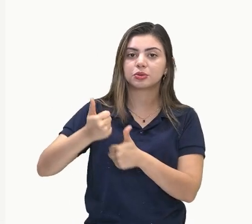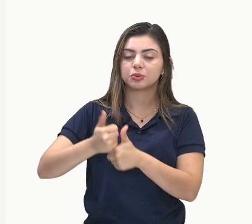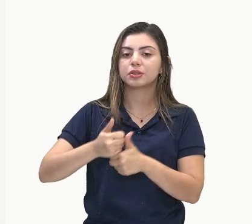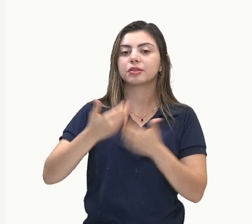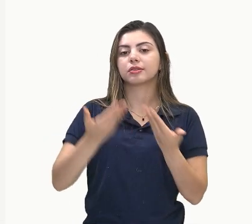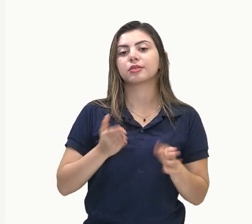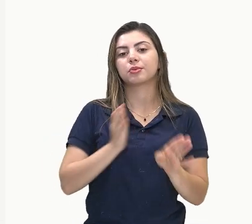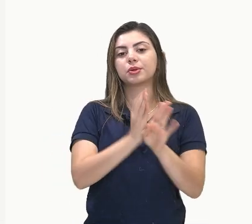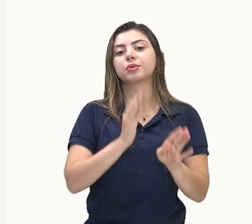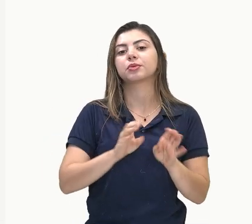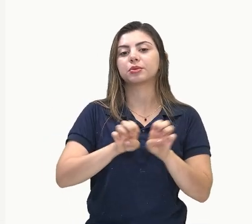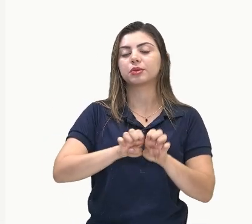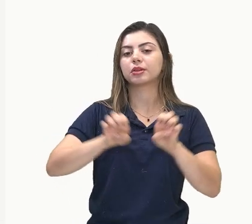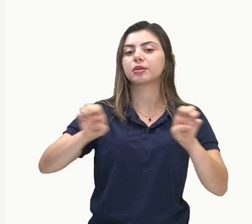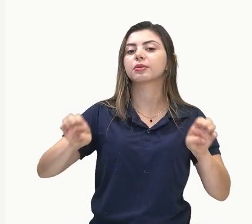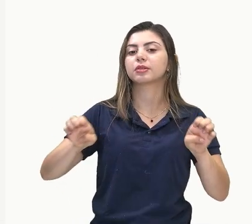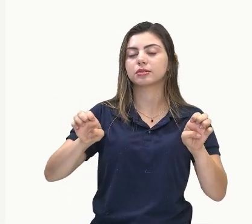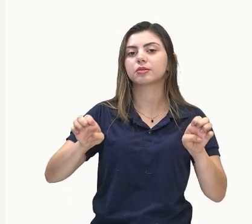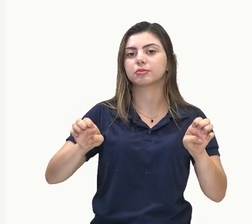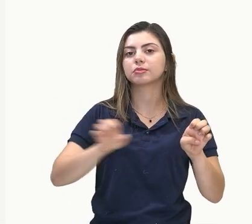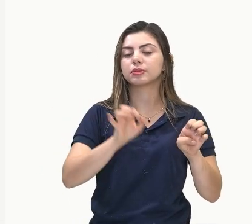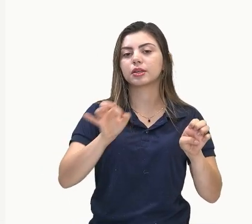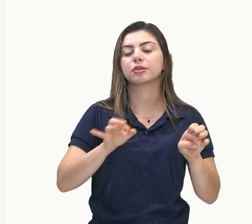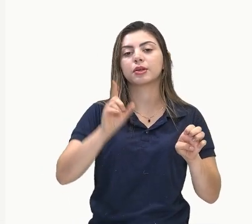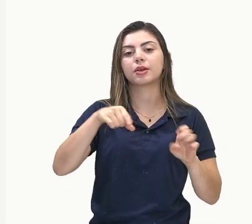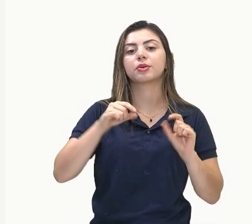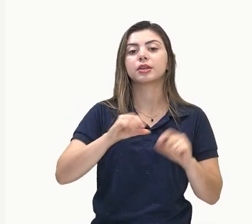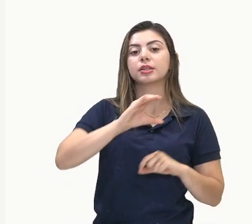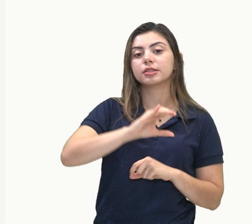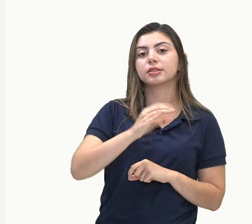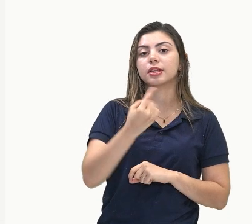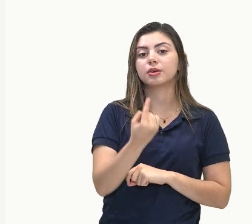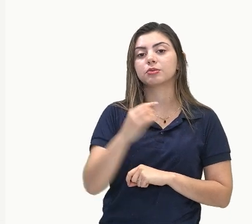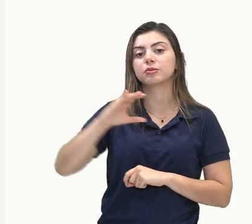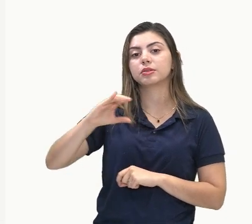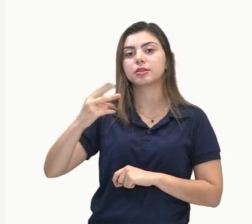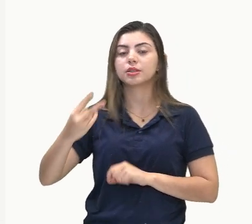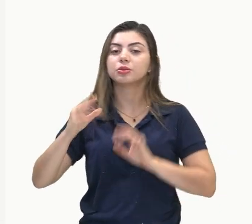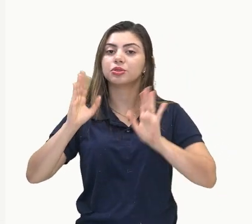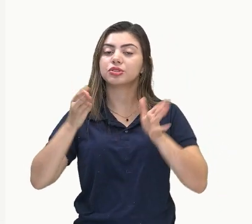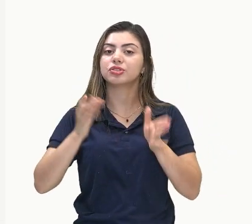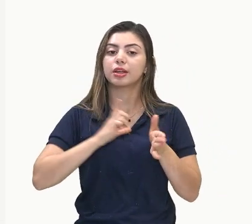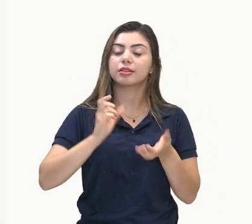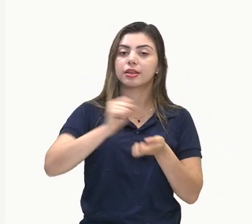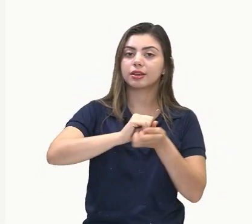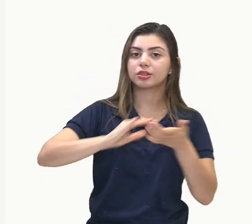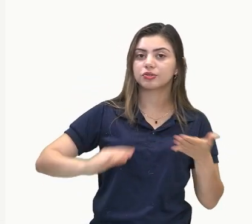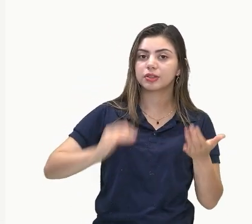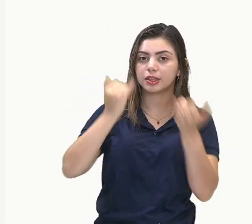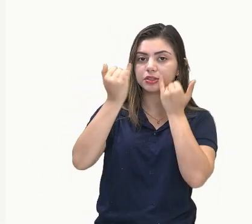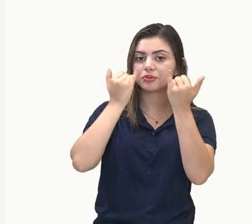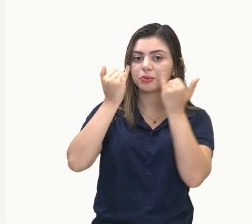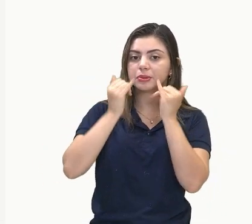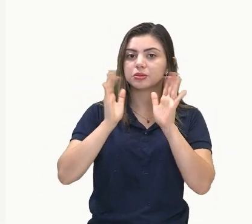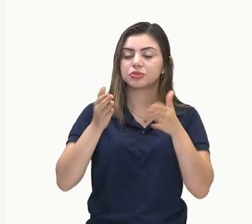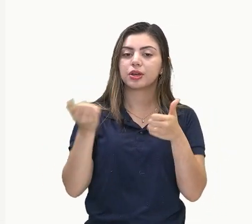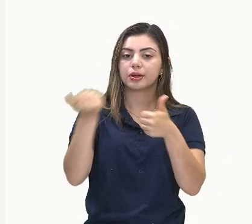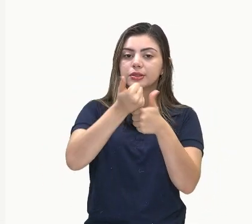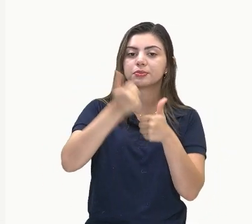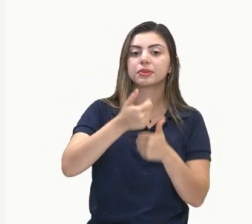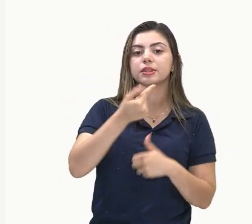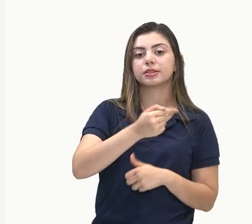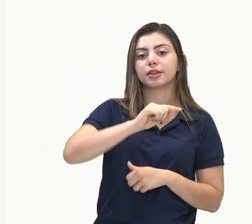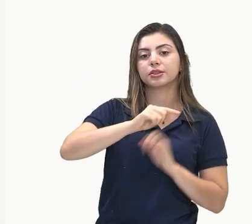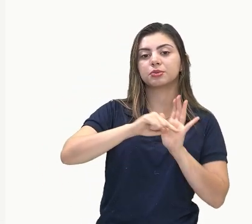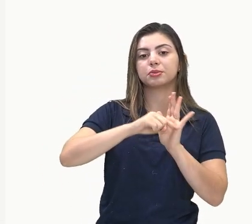do problema, que são as coordenadas do centro dessa circunferência, que já foi dado lá no início, pronto, beleza. 7 menos 3, 4,